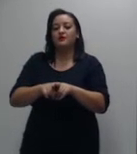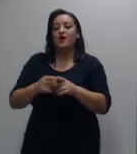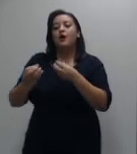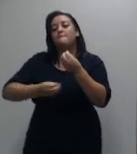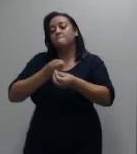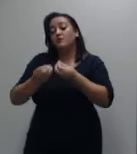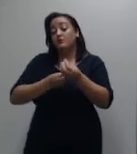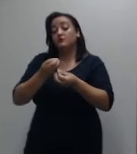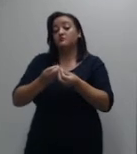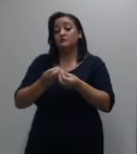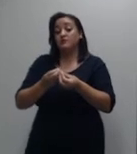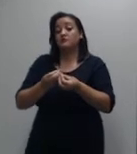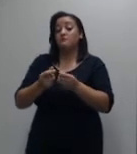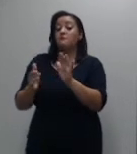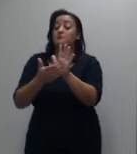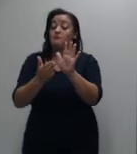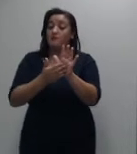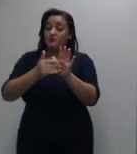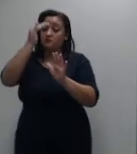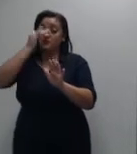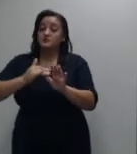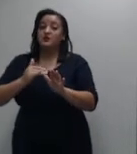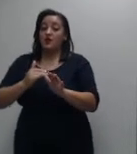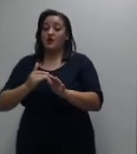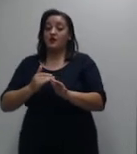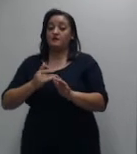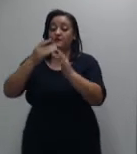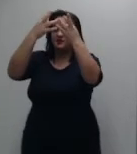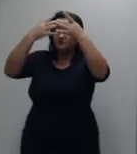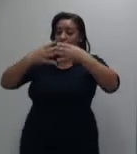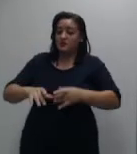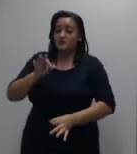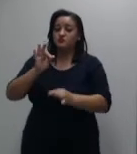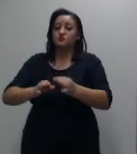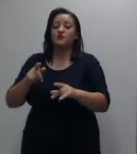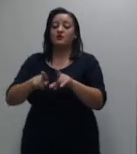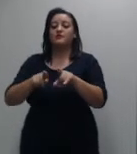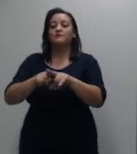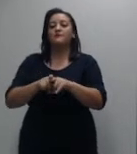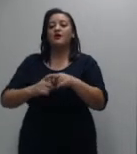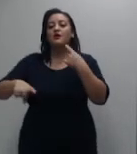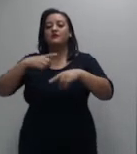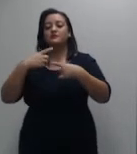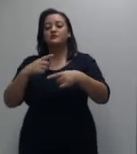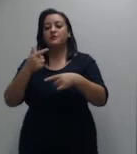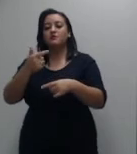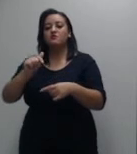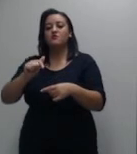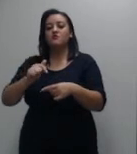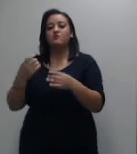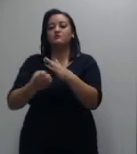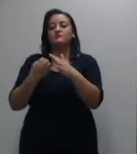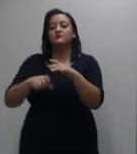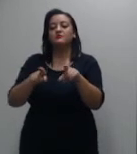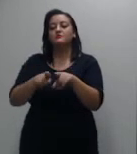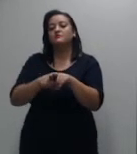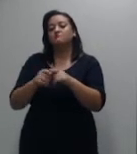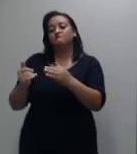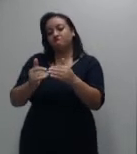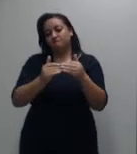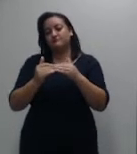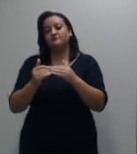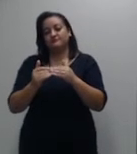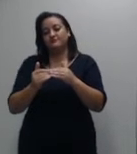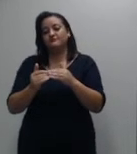pode-se comprovar da parte dispositiva julgando invés de vá foi empregado da CVC e sobre os termos que ele